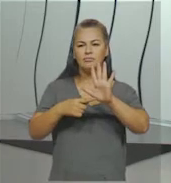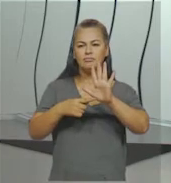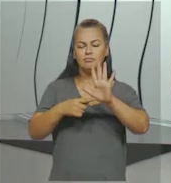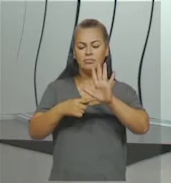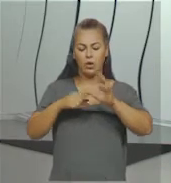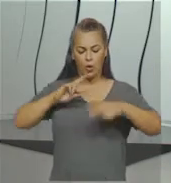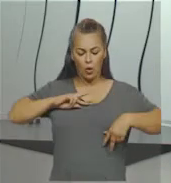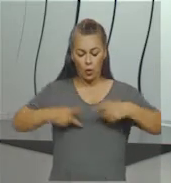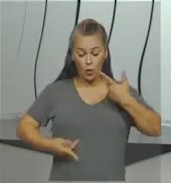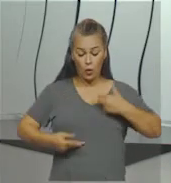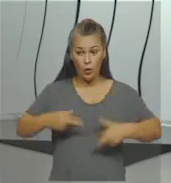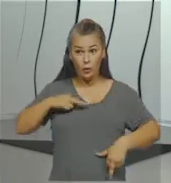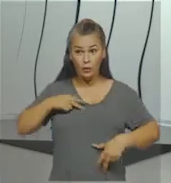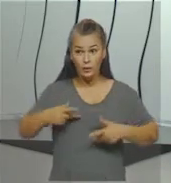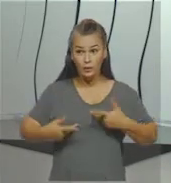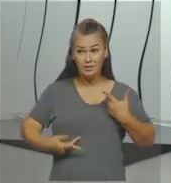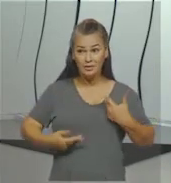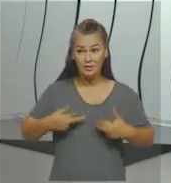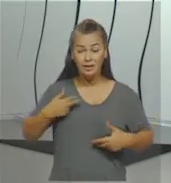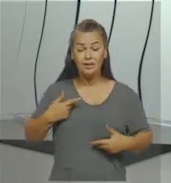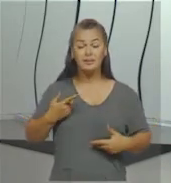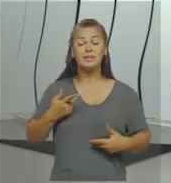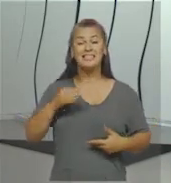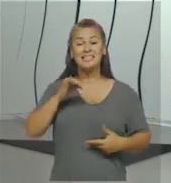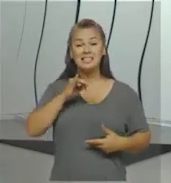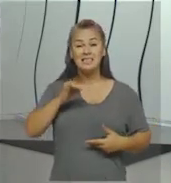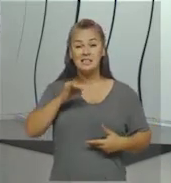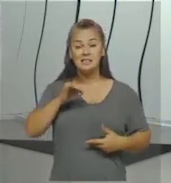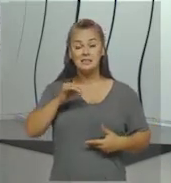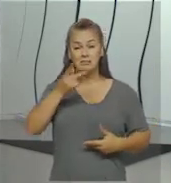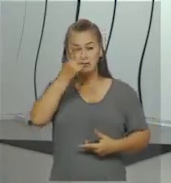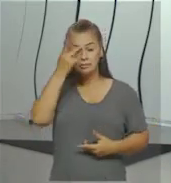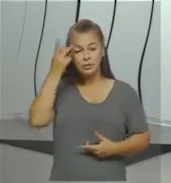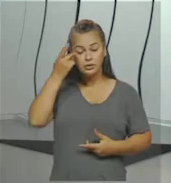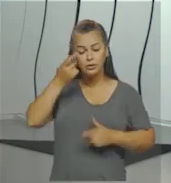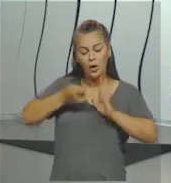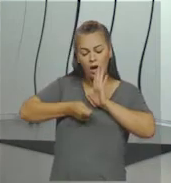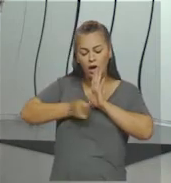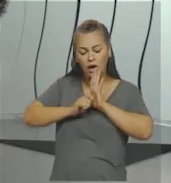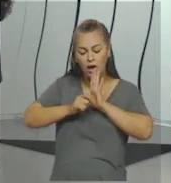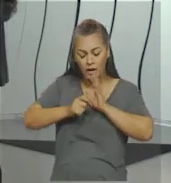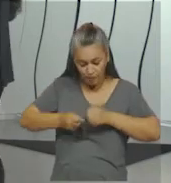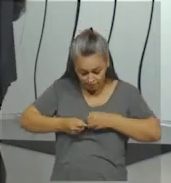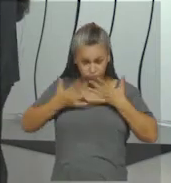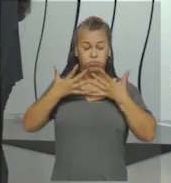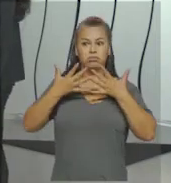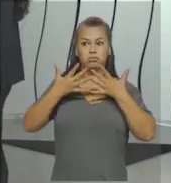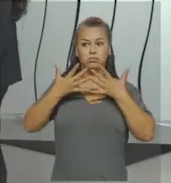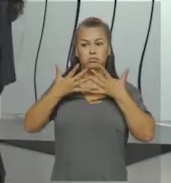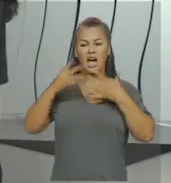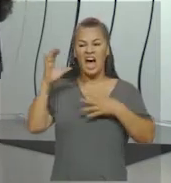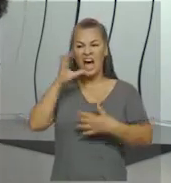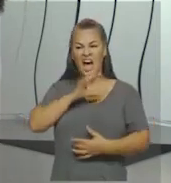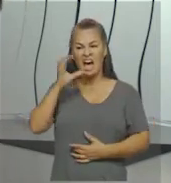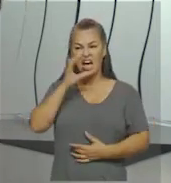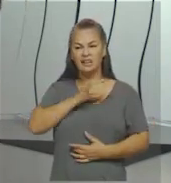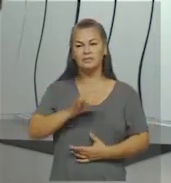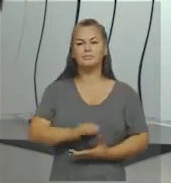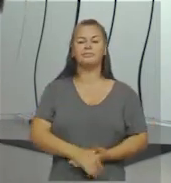nos receptores potencializada, muito forte, intensifica o efeito de prazer, tá? A cocaína faz